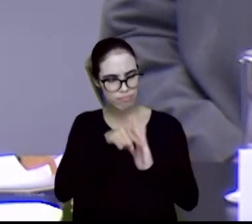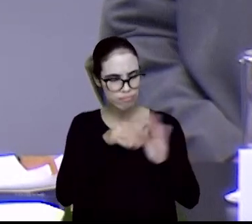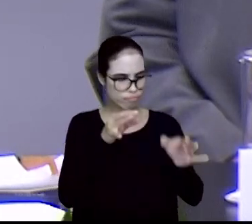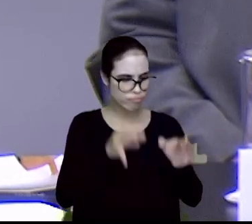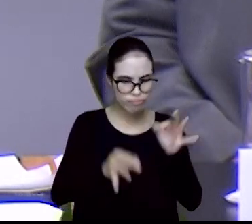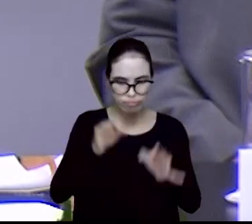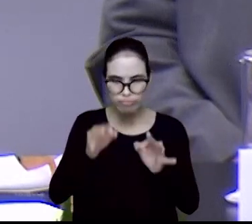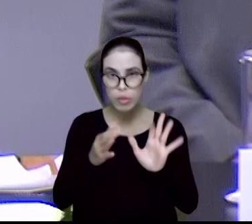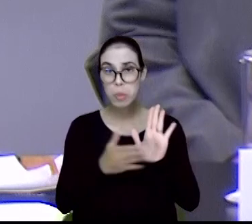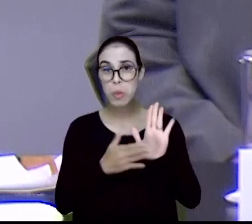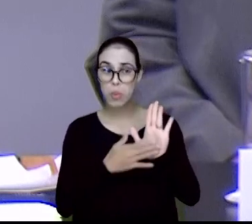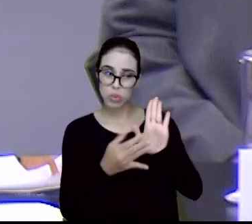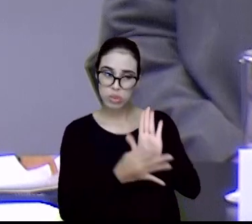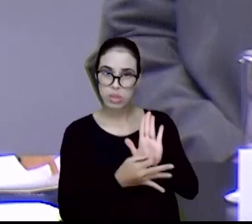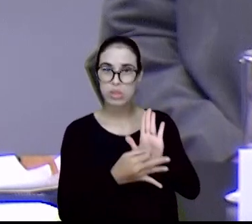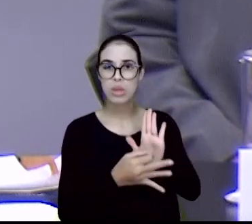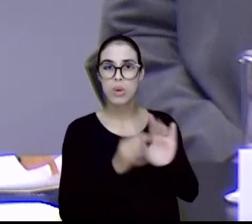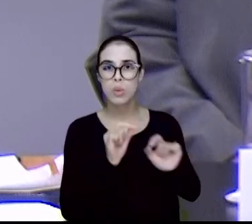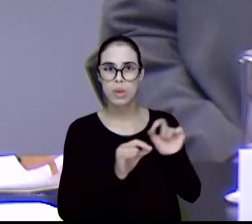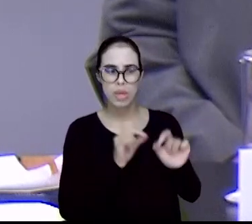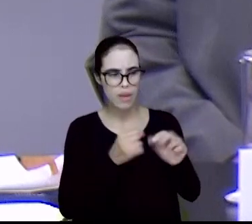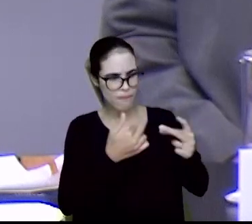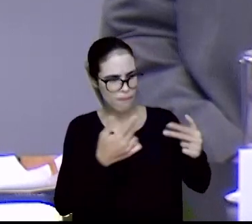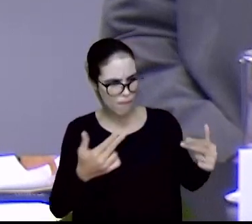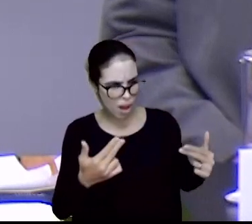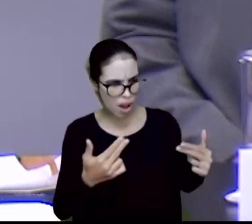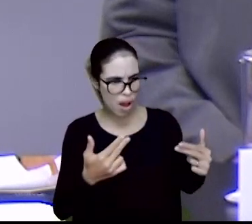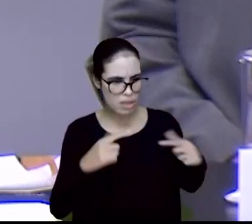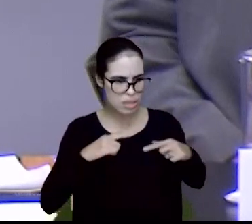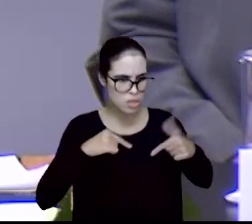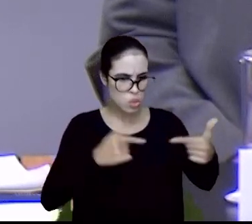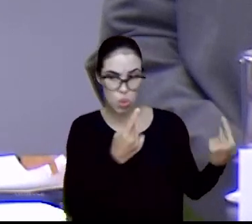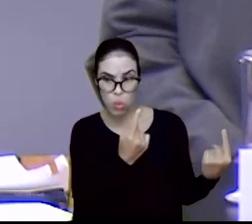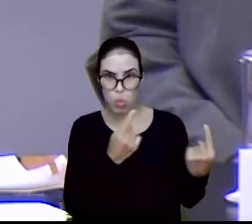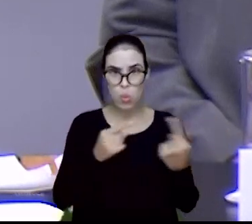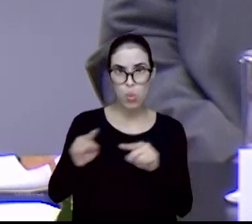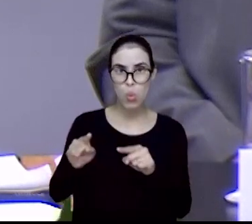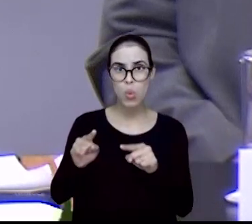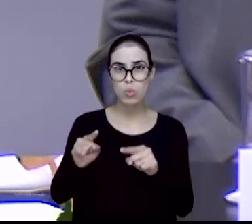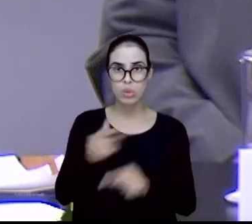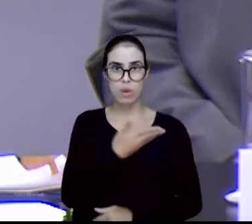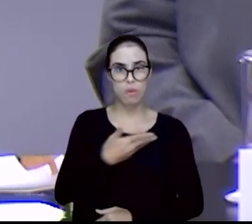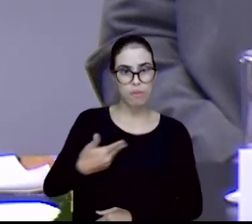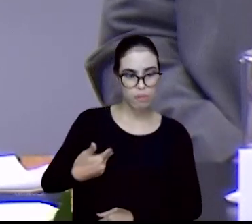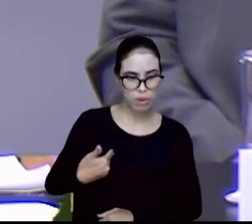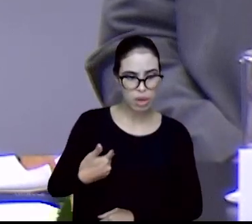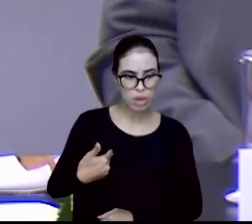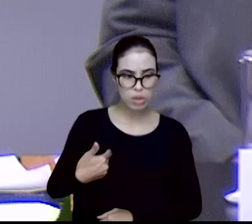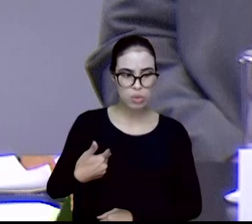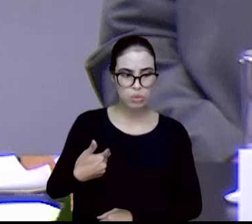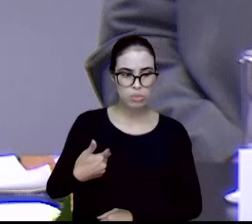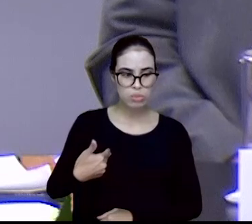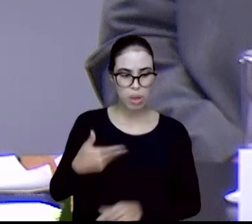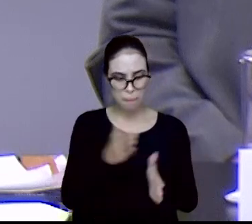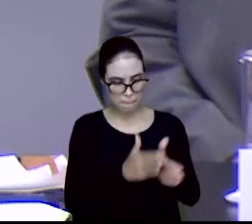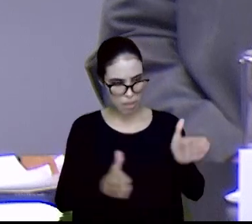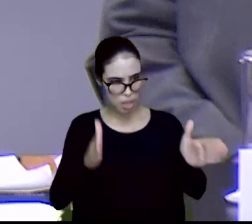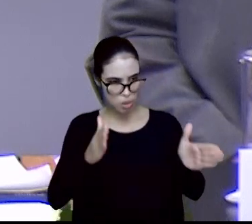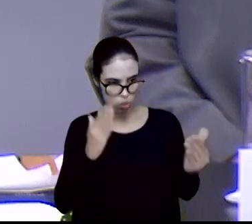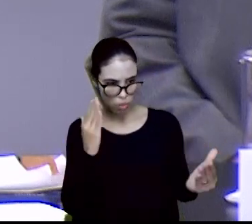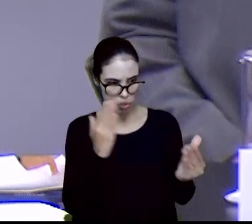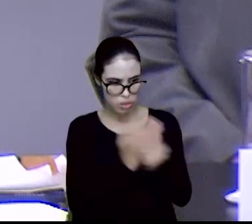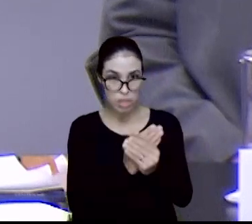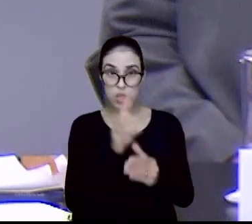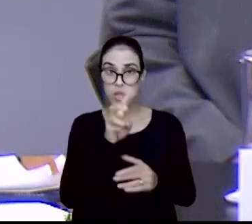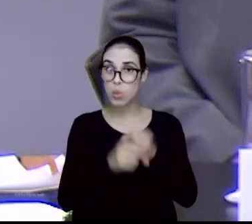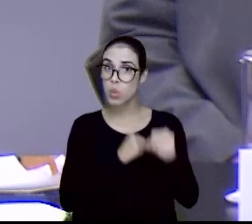as ações contra o poder público, em qualquer hipótese, prescrevem em 5 anos, salvo a